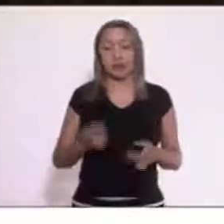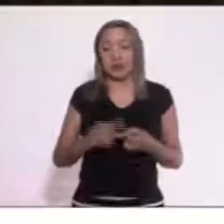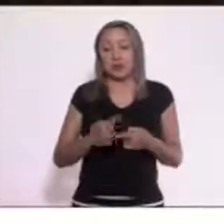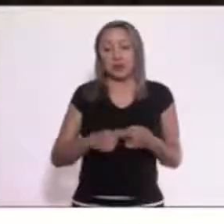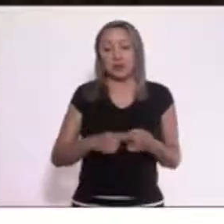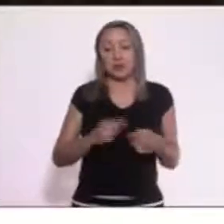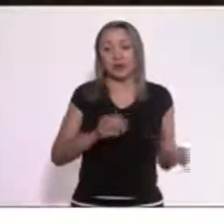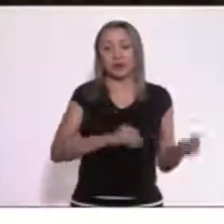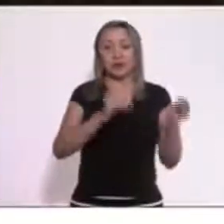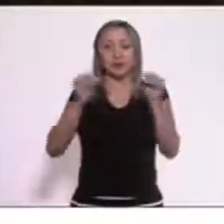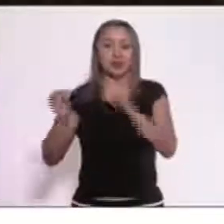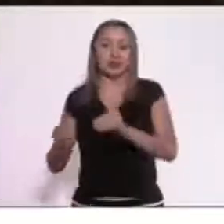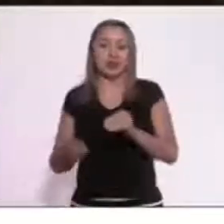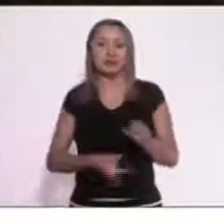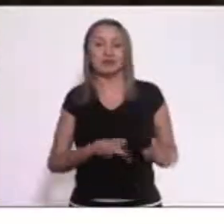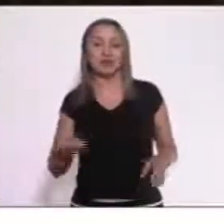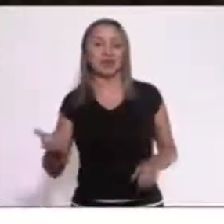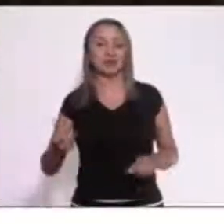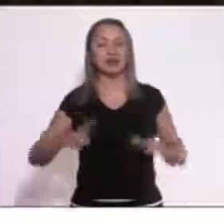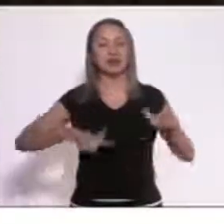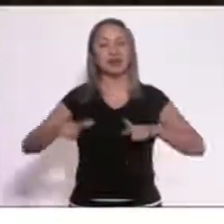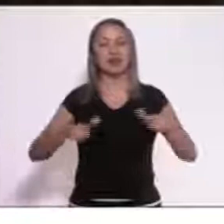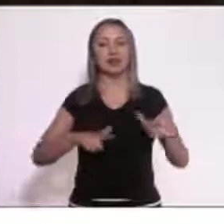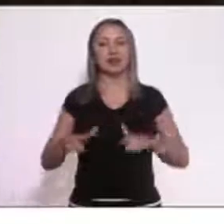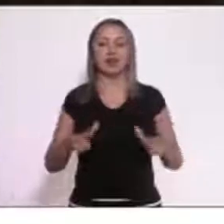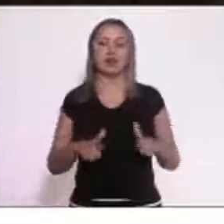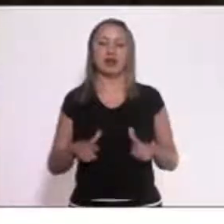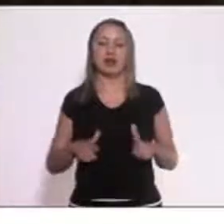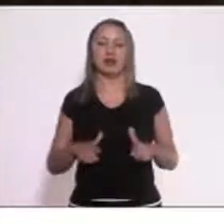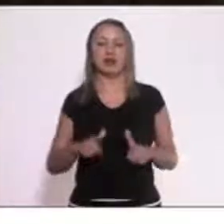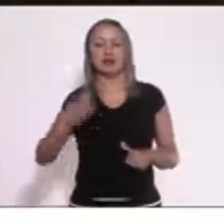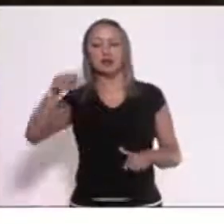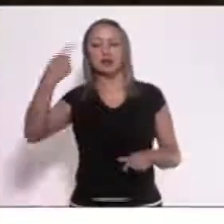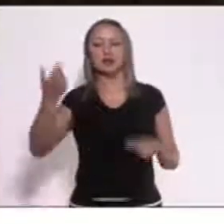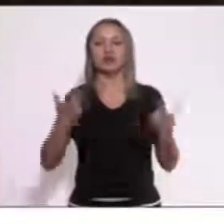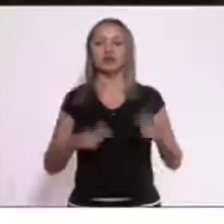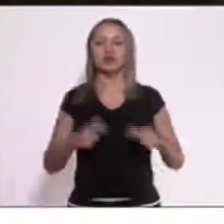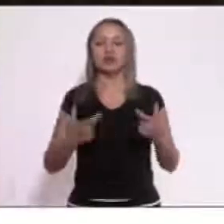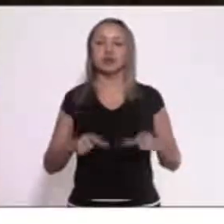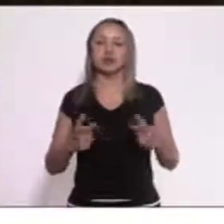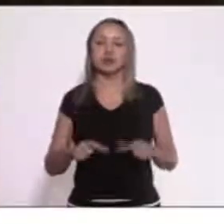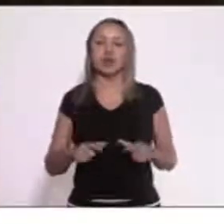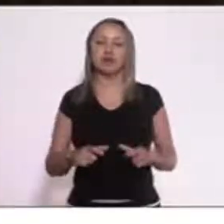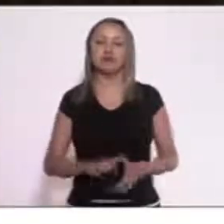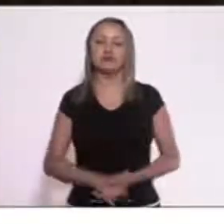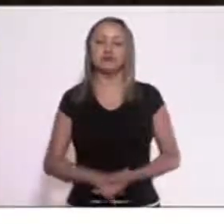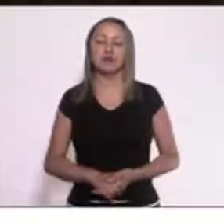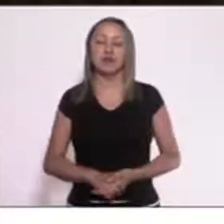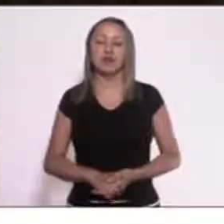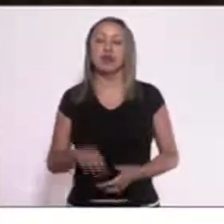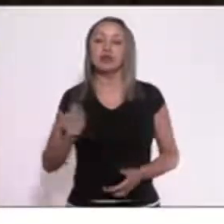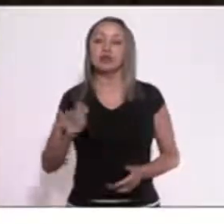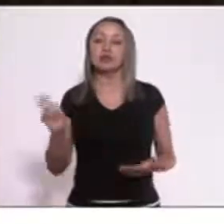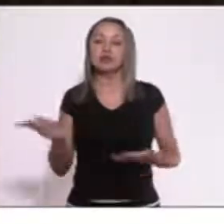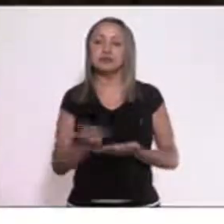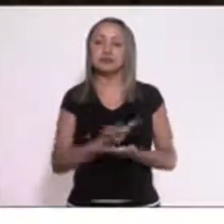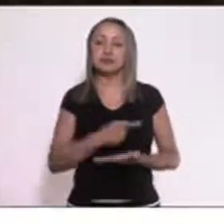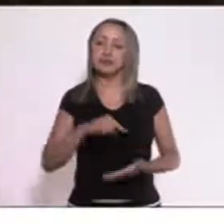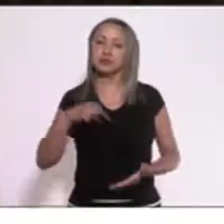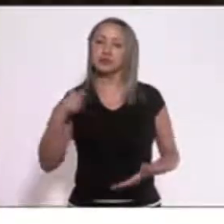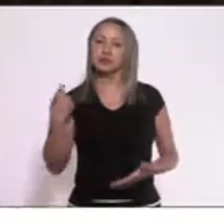outros empregos por conta da qualificação adquirida, ou requalificação. Então, o que acontece? Os